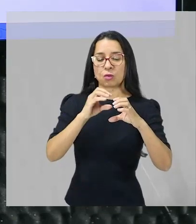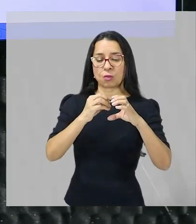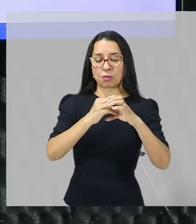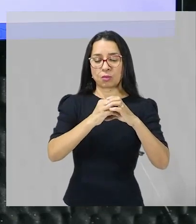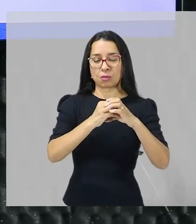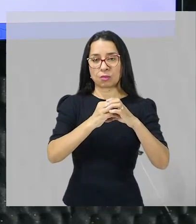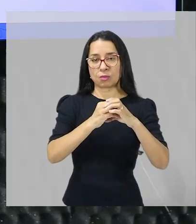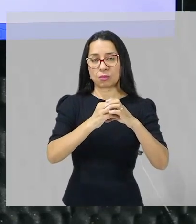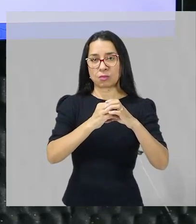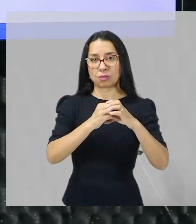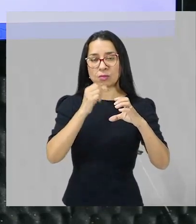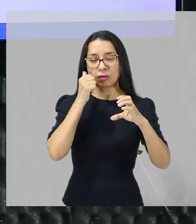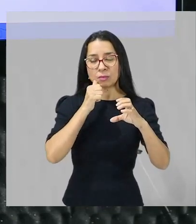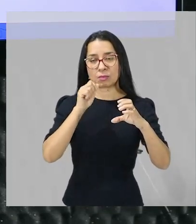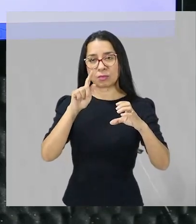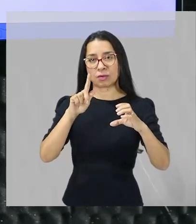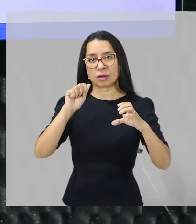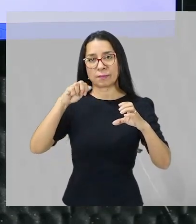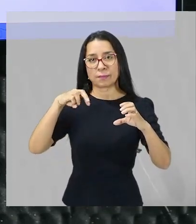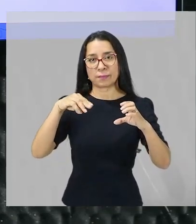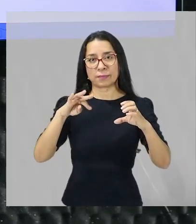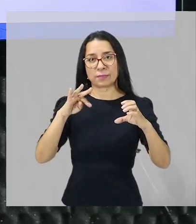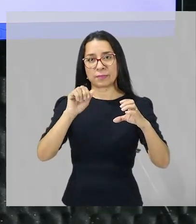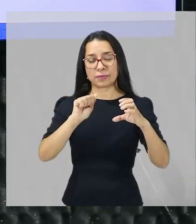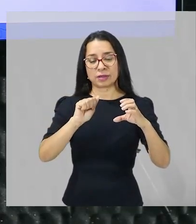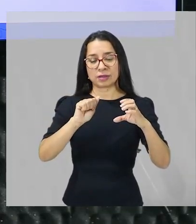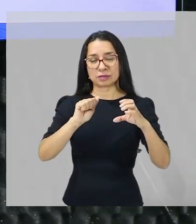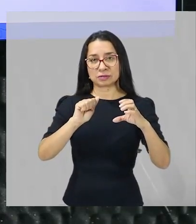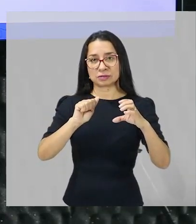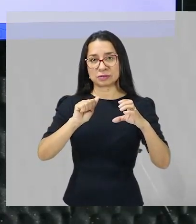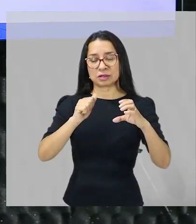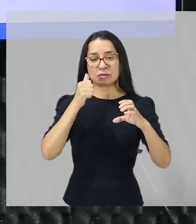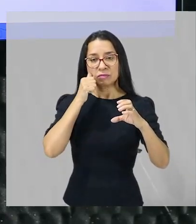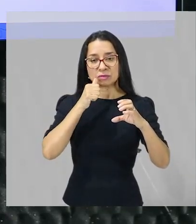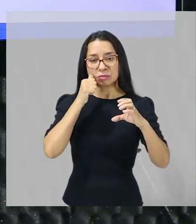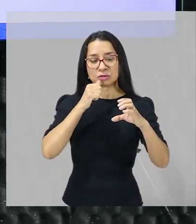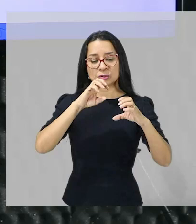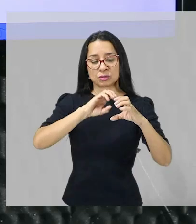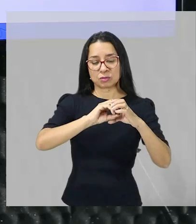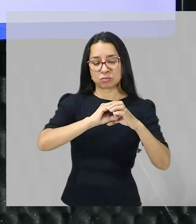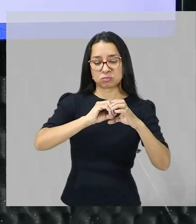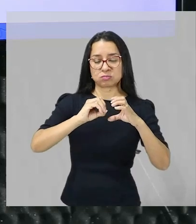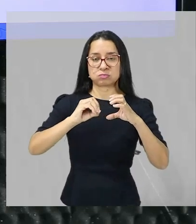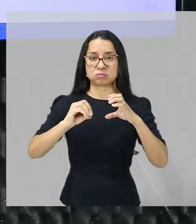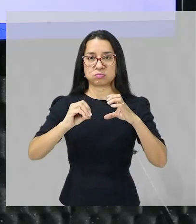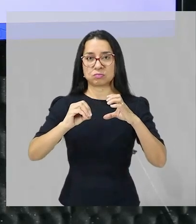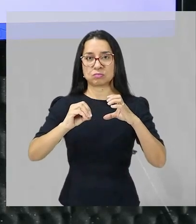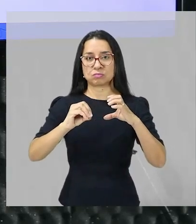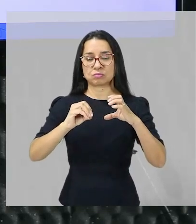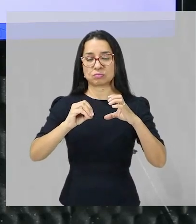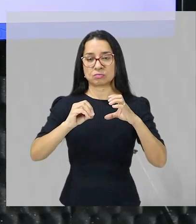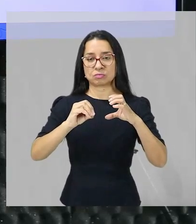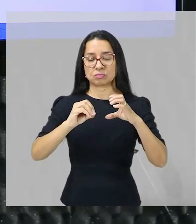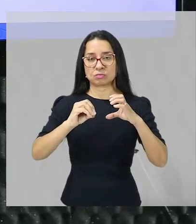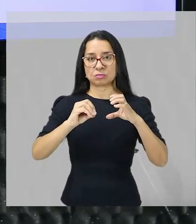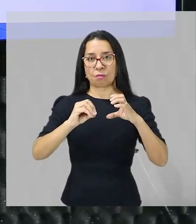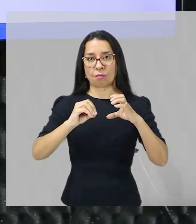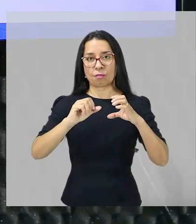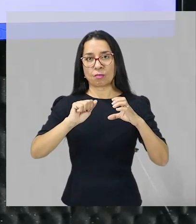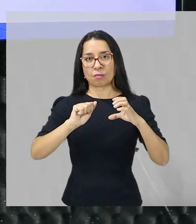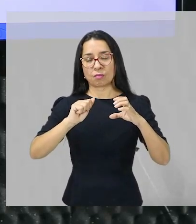gameta feminino que foi retirado o núcleo dela, o núcleo que a gente diz que é um núcleo haploide,